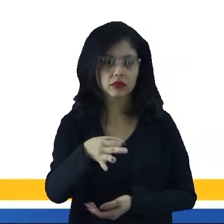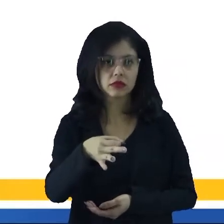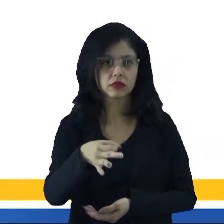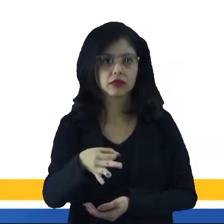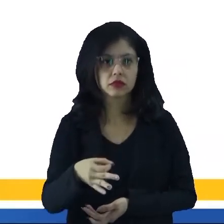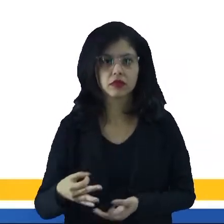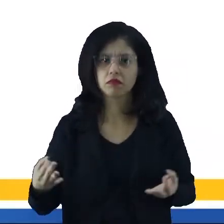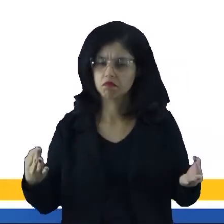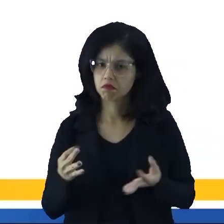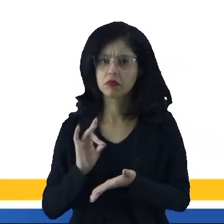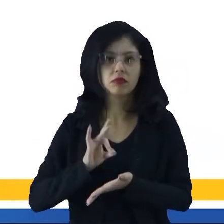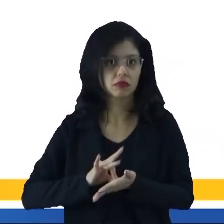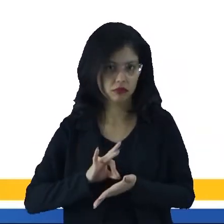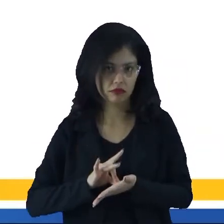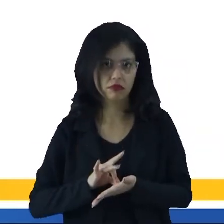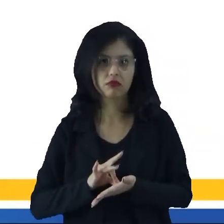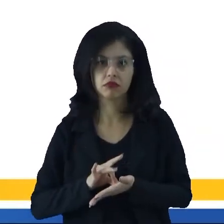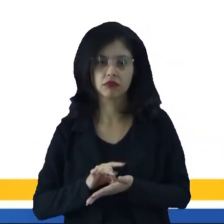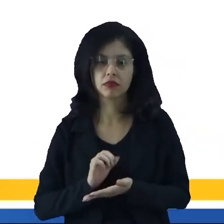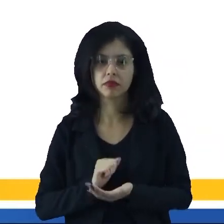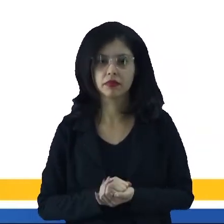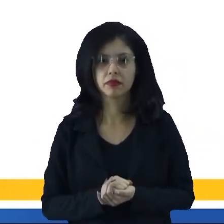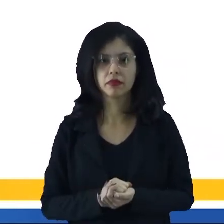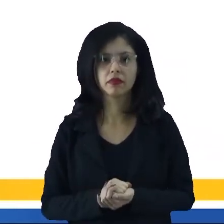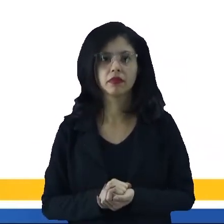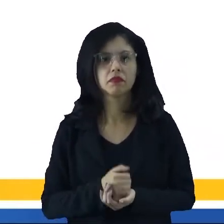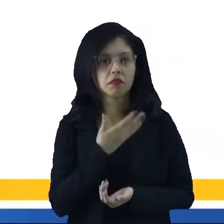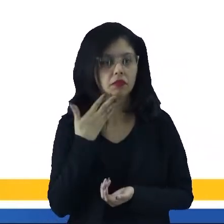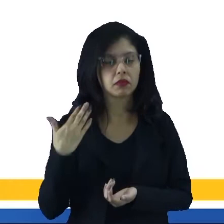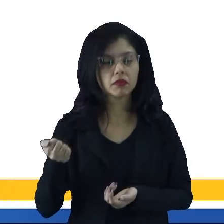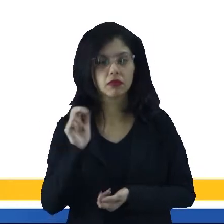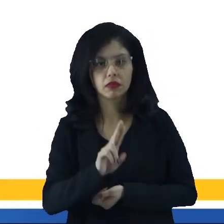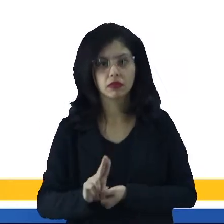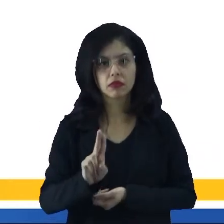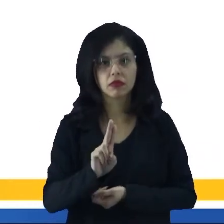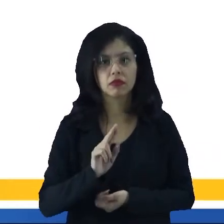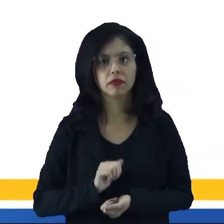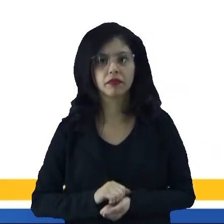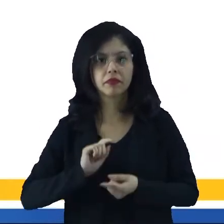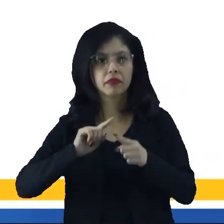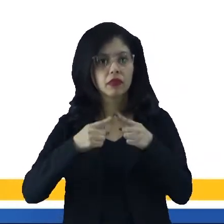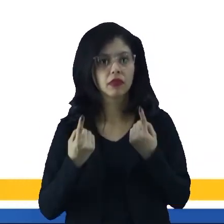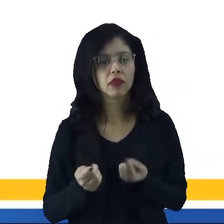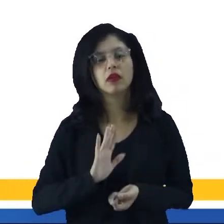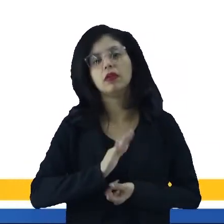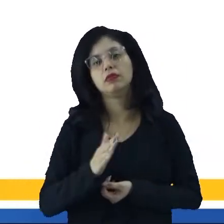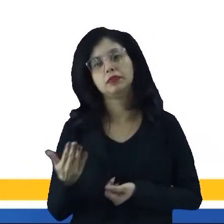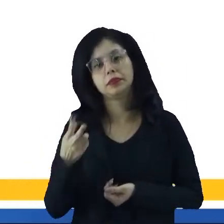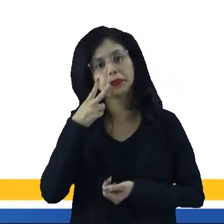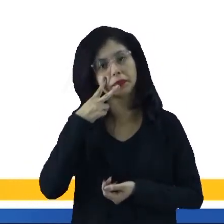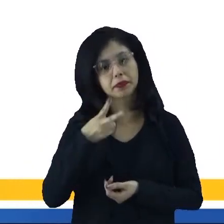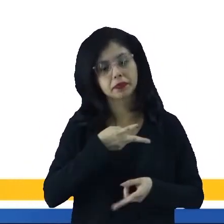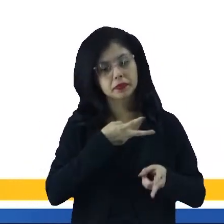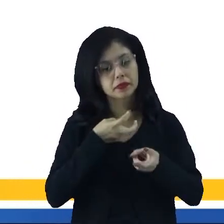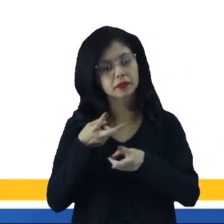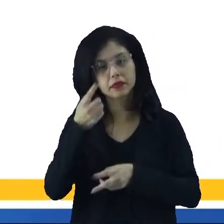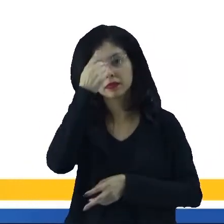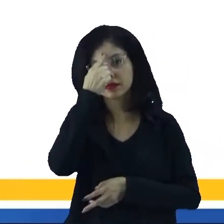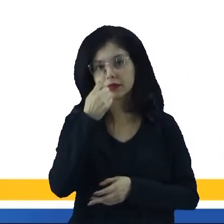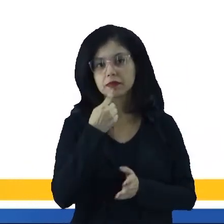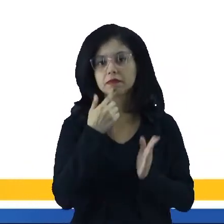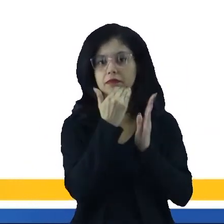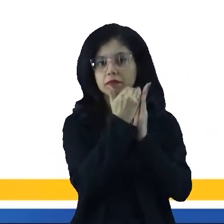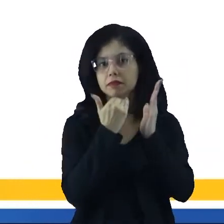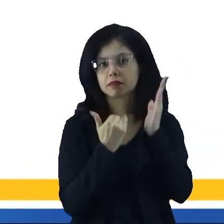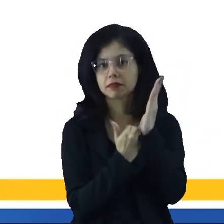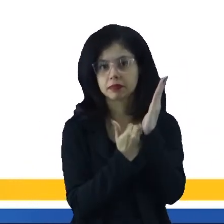escolha adequada, né? Que é adequada eu usar. Mas quando eu observo a imagem